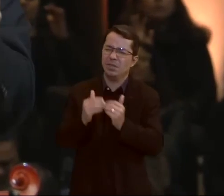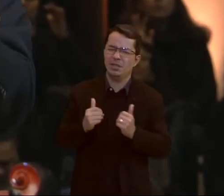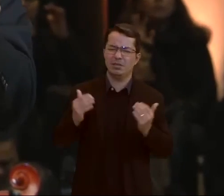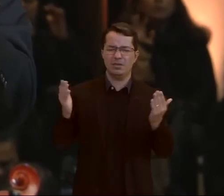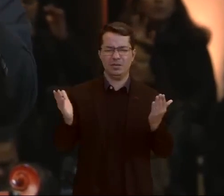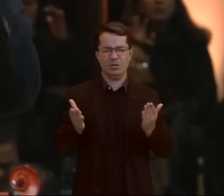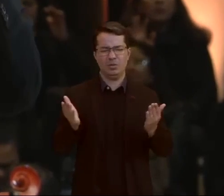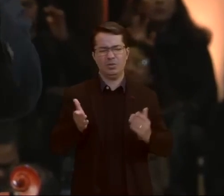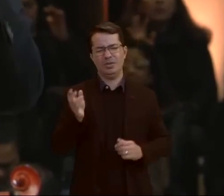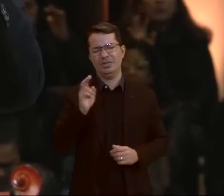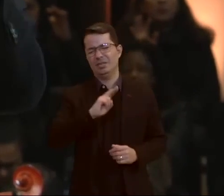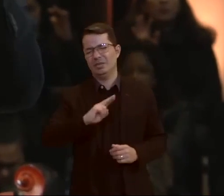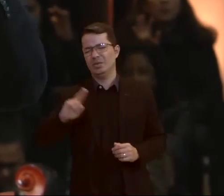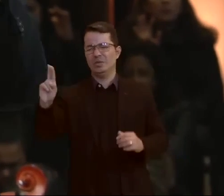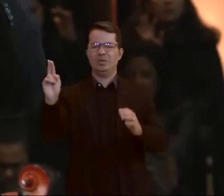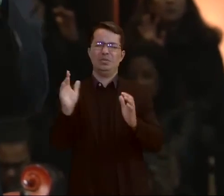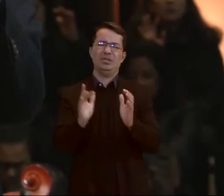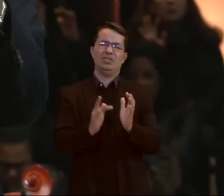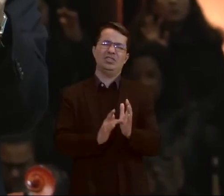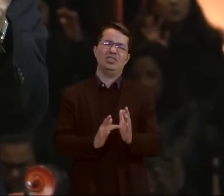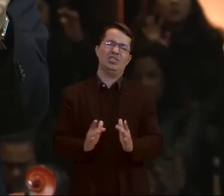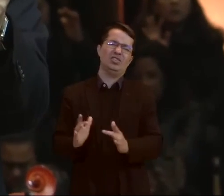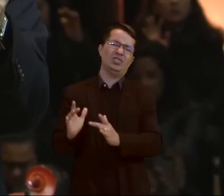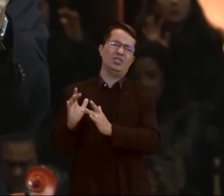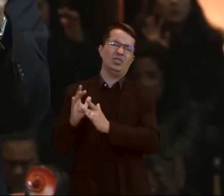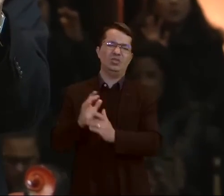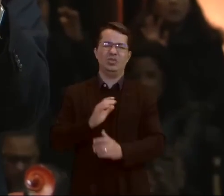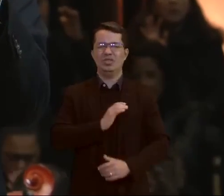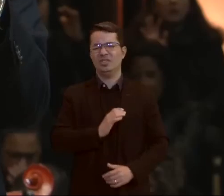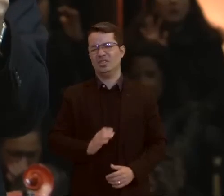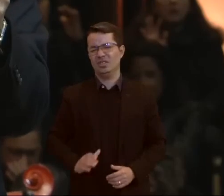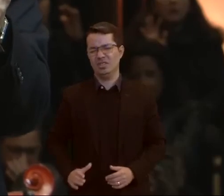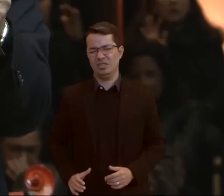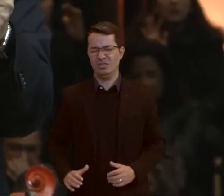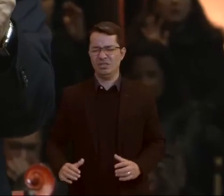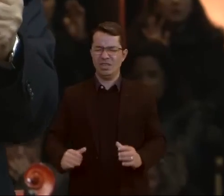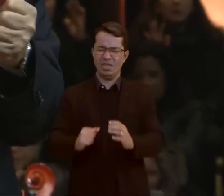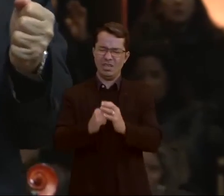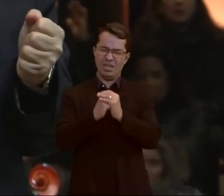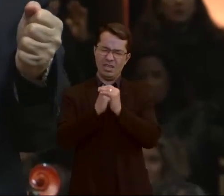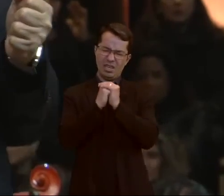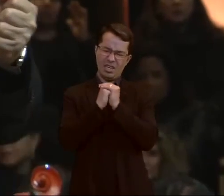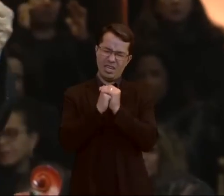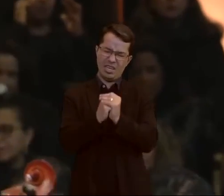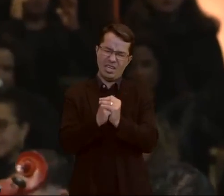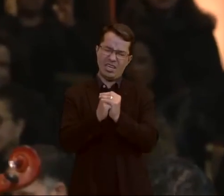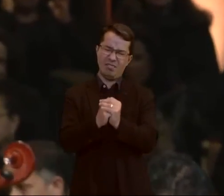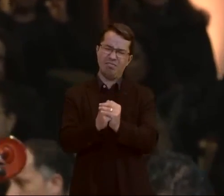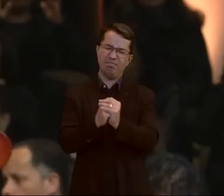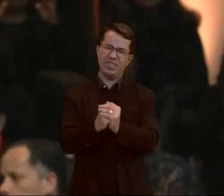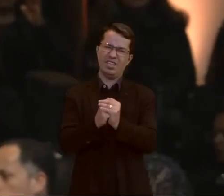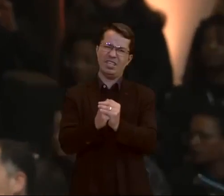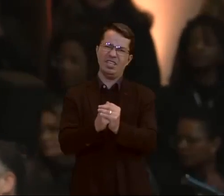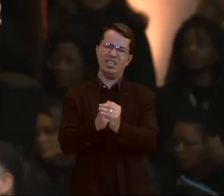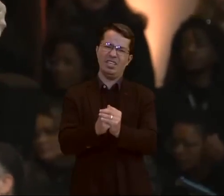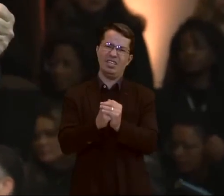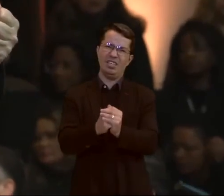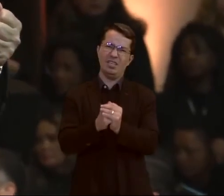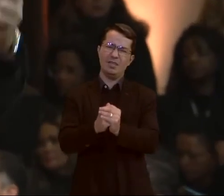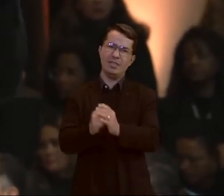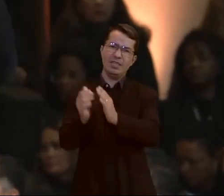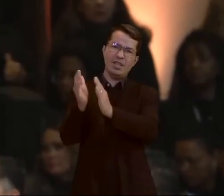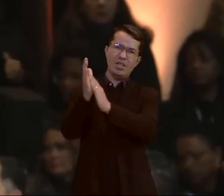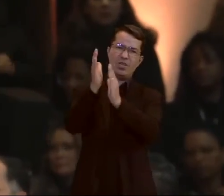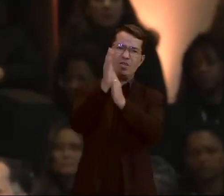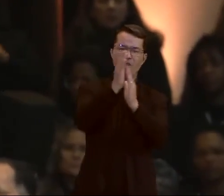no nome de nosso Senhor Jesus Cristo. Amém e amém. Amém. Louvado seja Deus, não é?